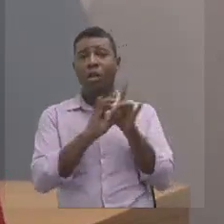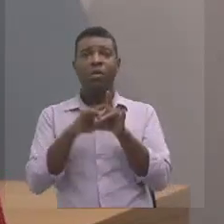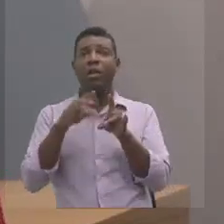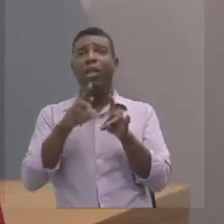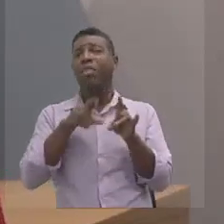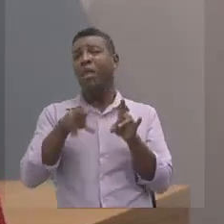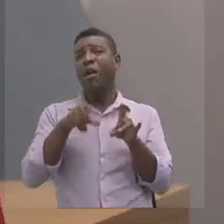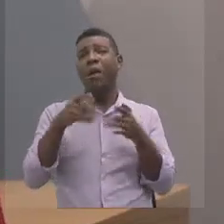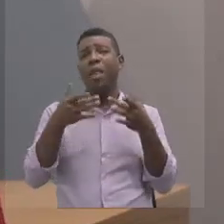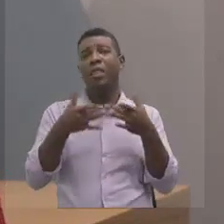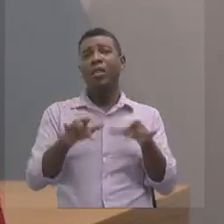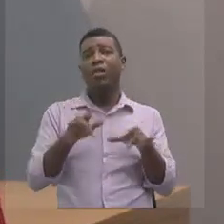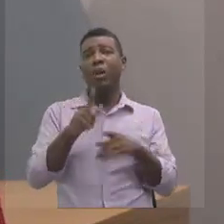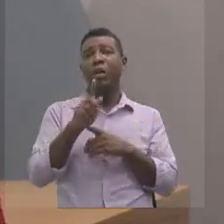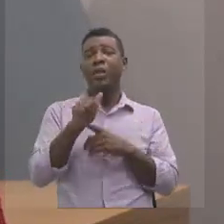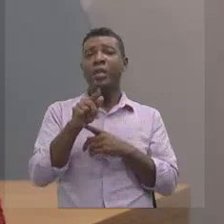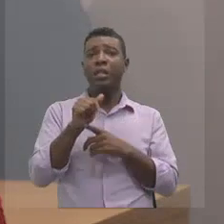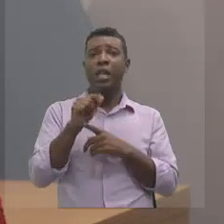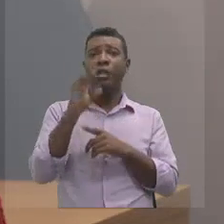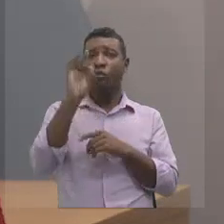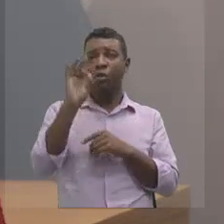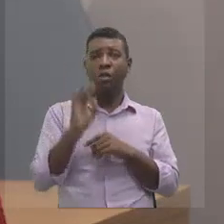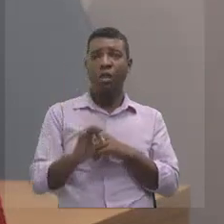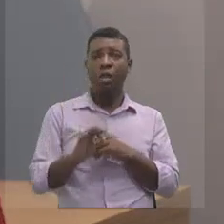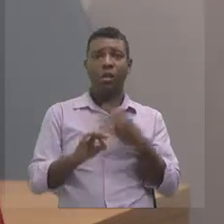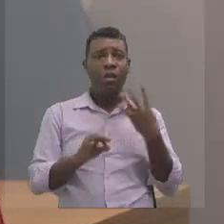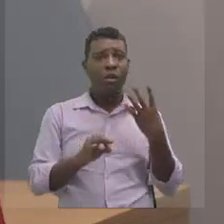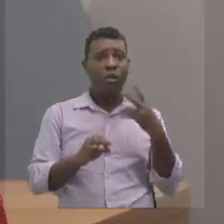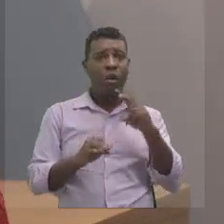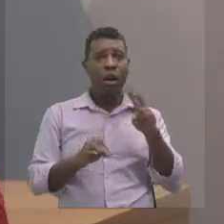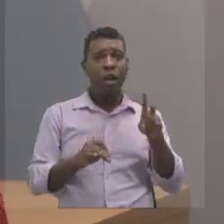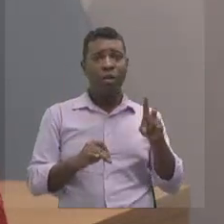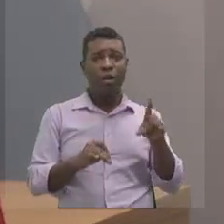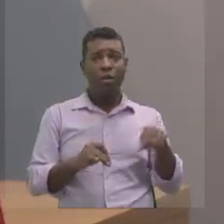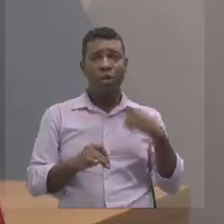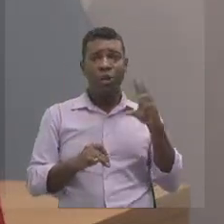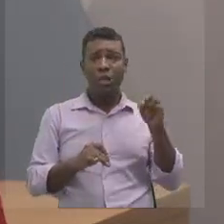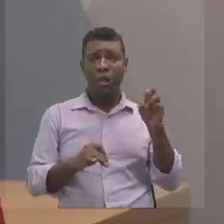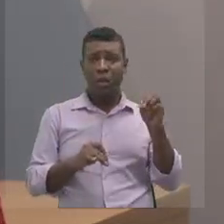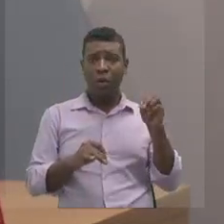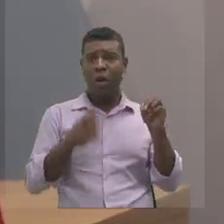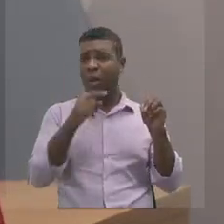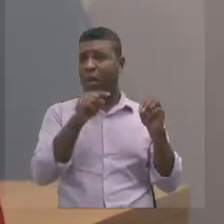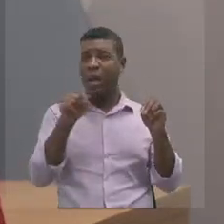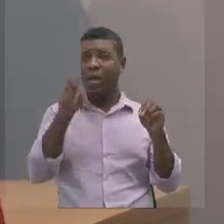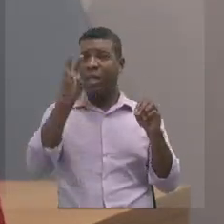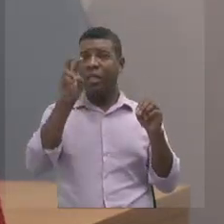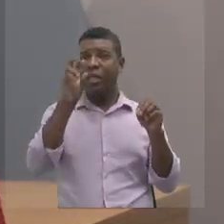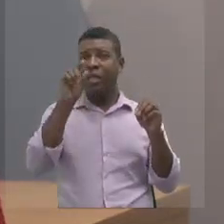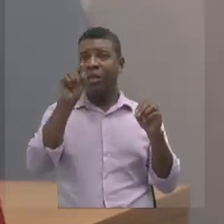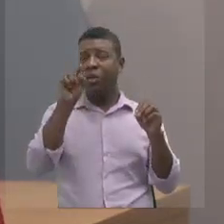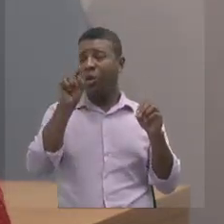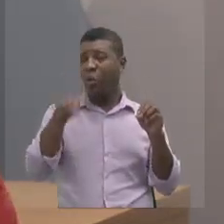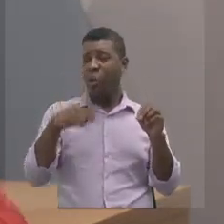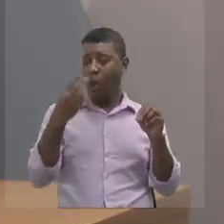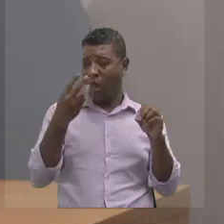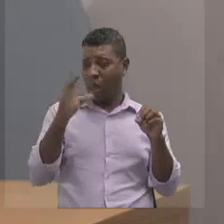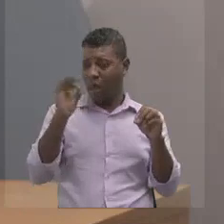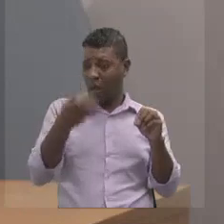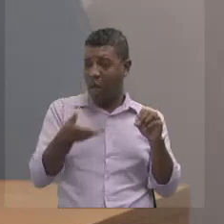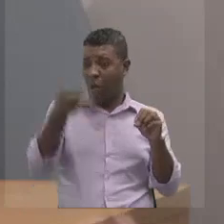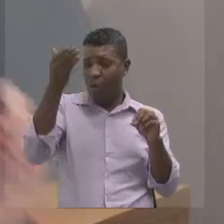de 17% sair de 4,50 para 5:30 tratado com a naturalidade pelo governo Zema não